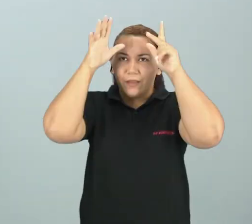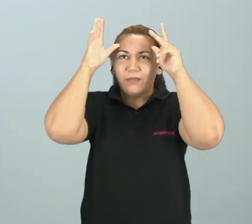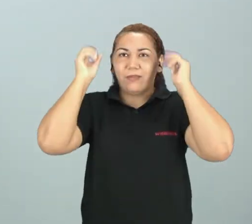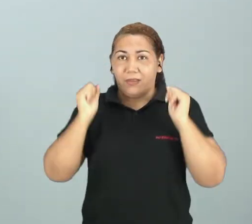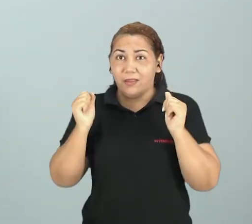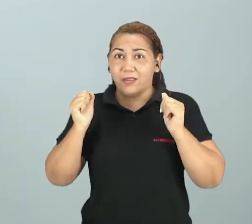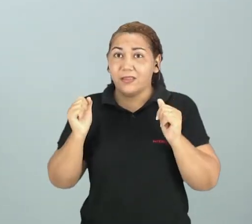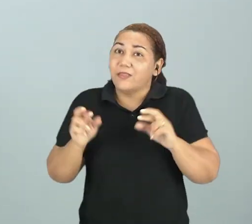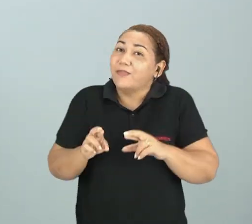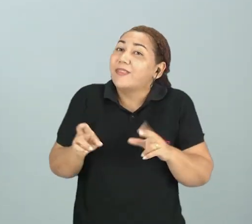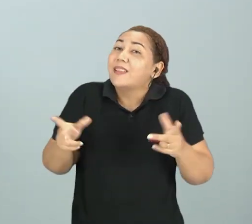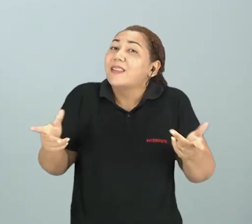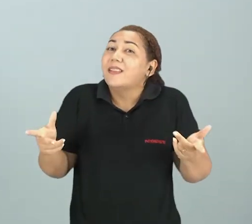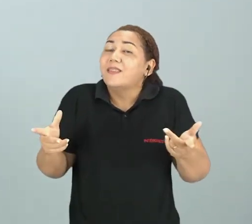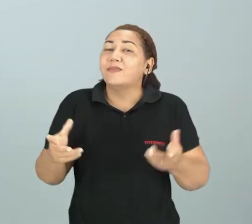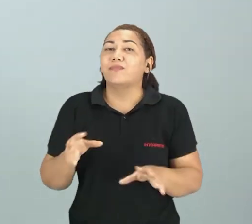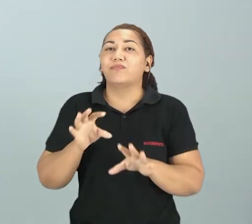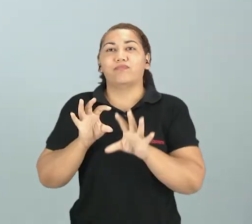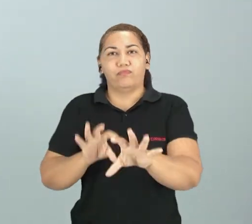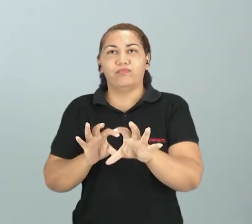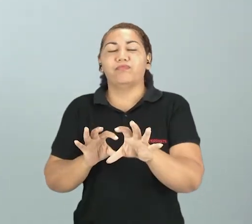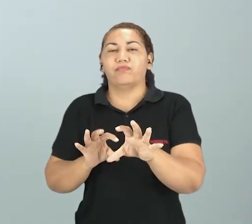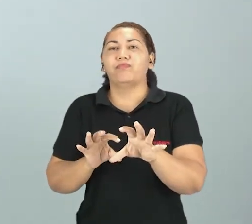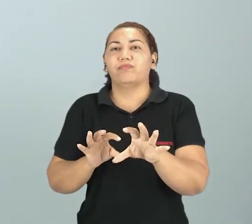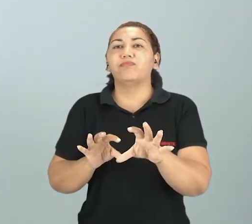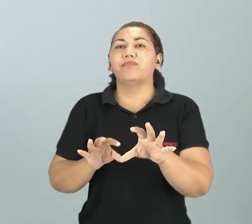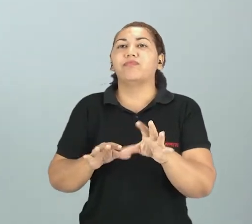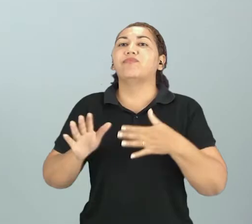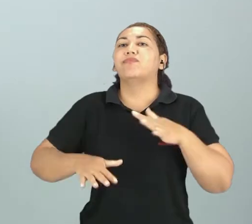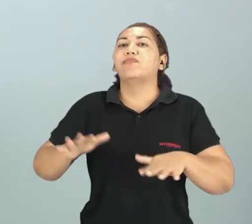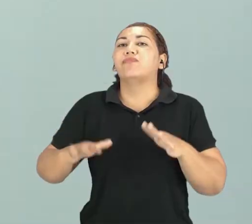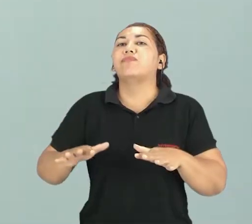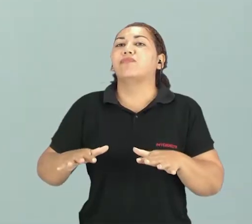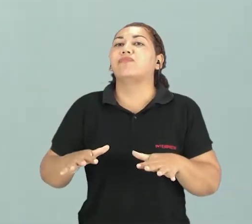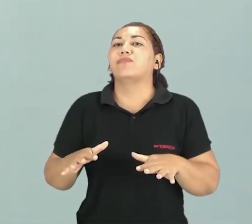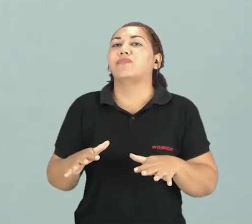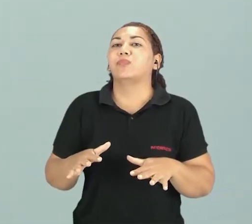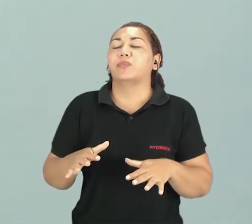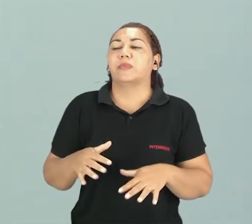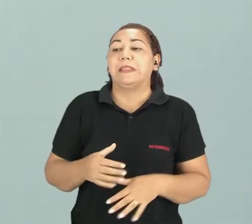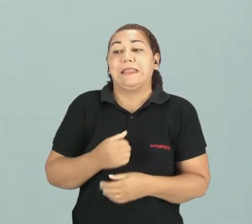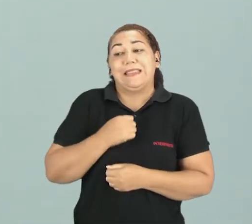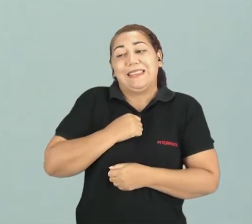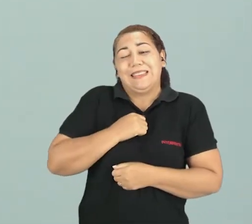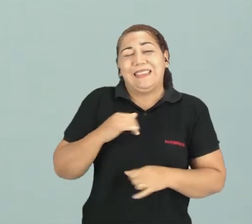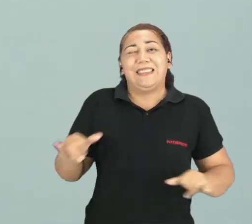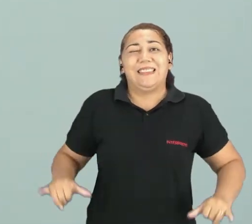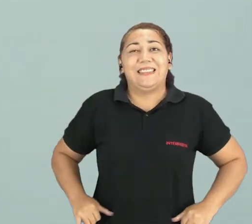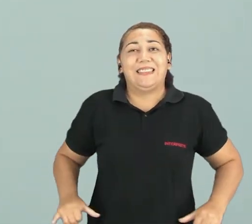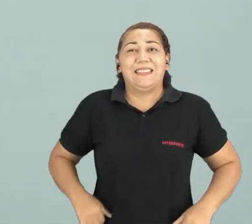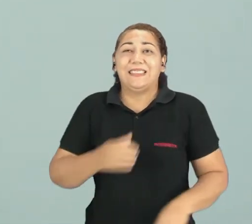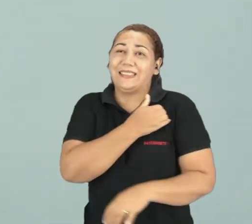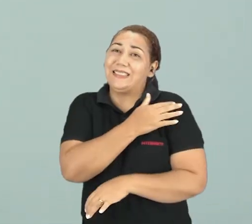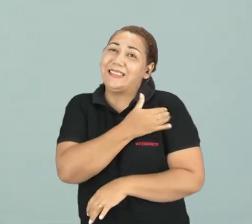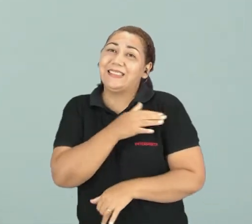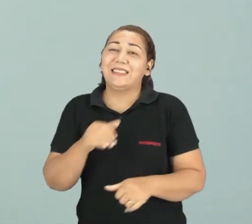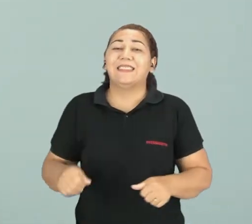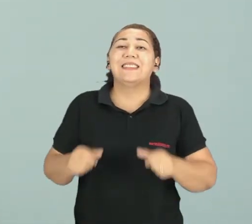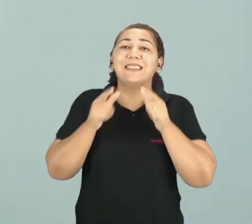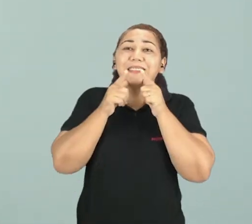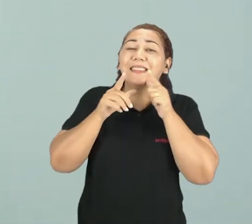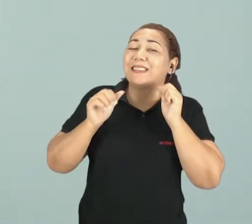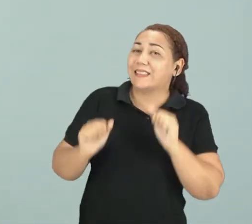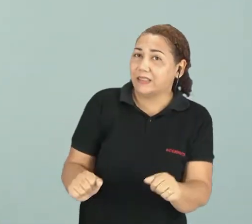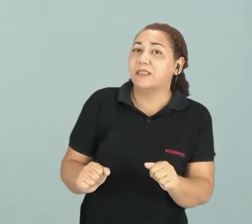região para região, a gente pode, às vezes, sofrer esse preconceito linguístico, porque a pessoa nos olha como diz, poxa, tá falando